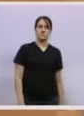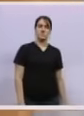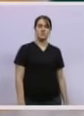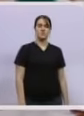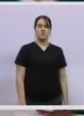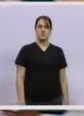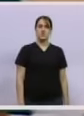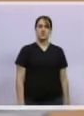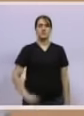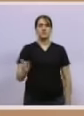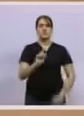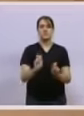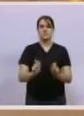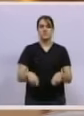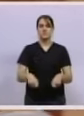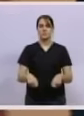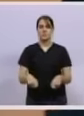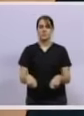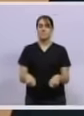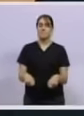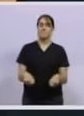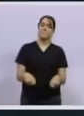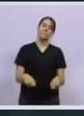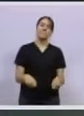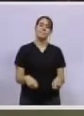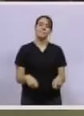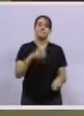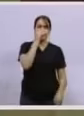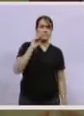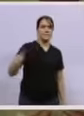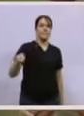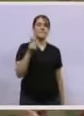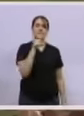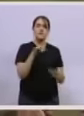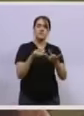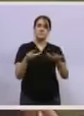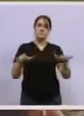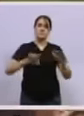mais pra negar. O mar